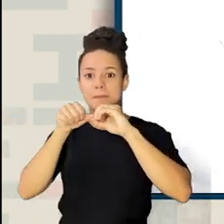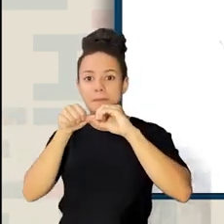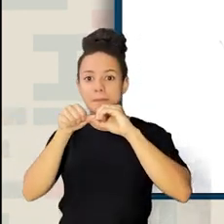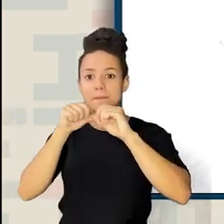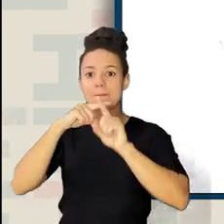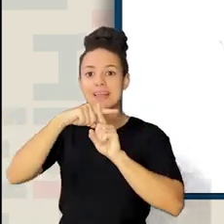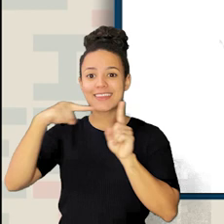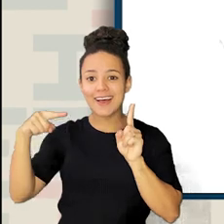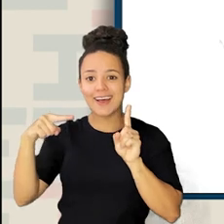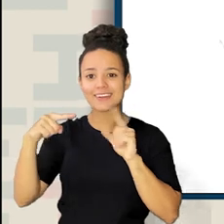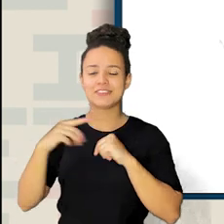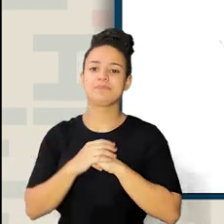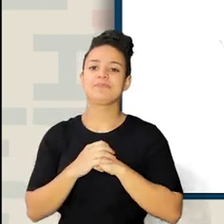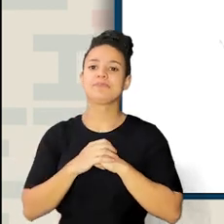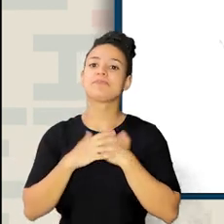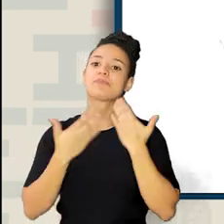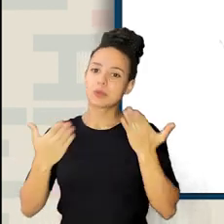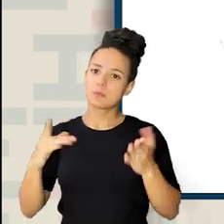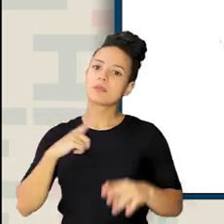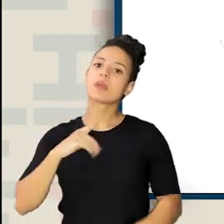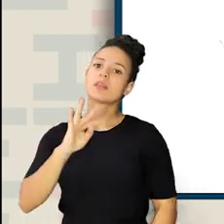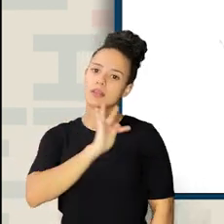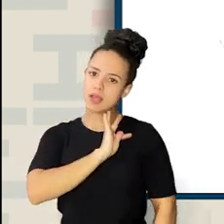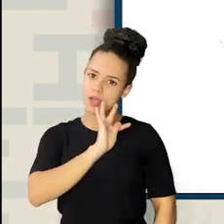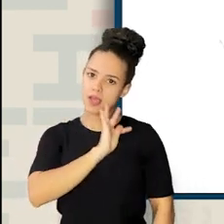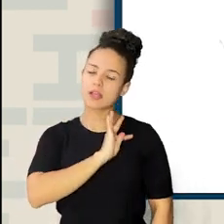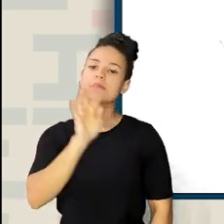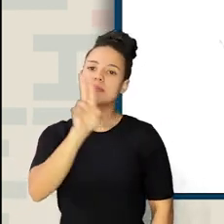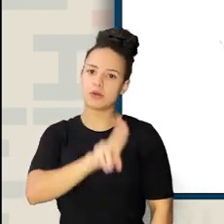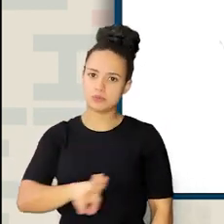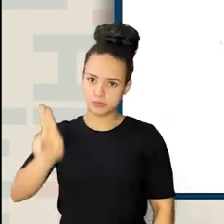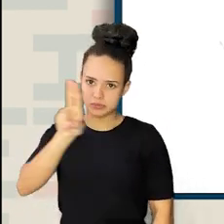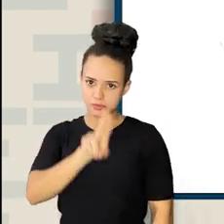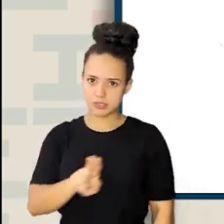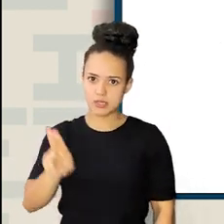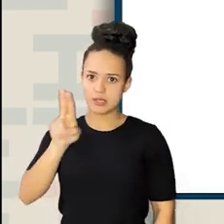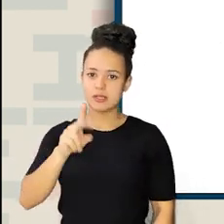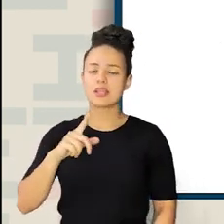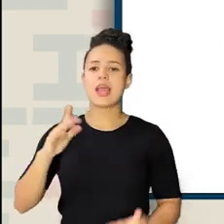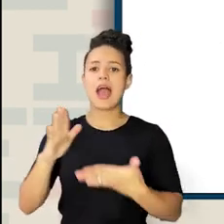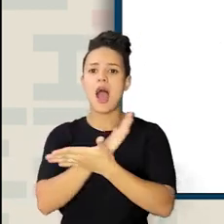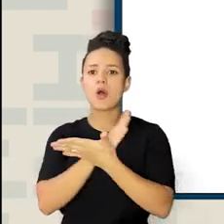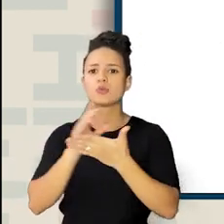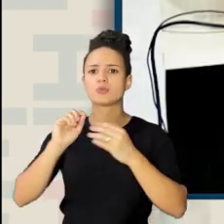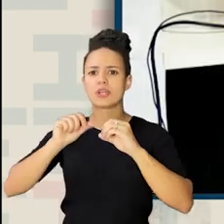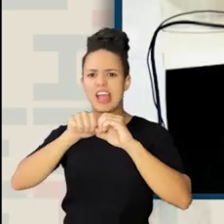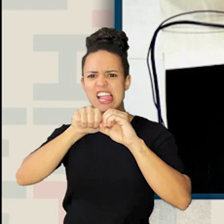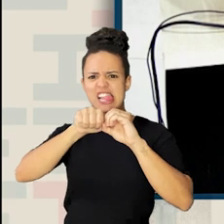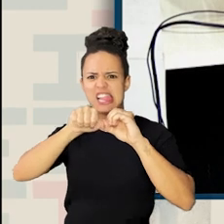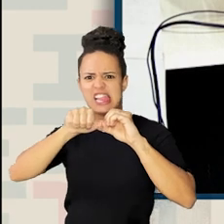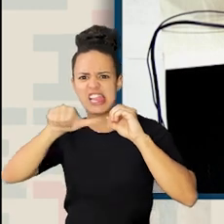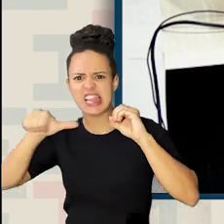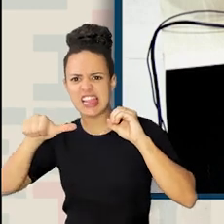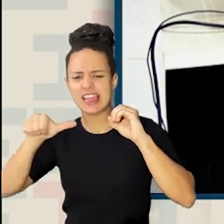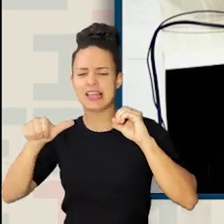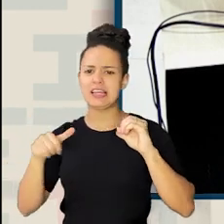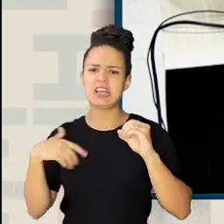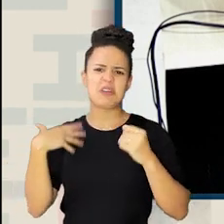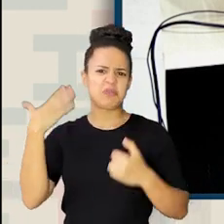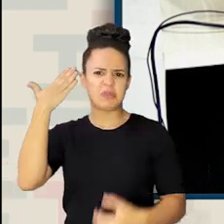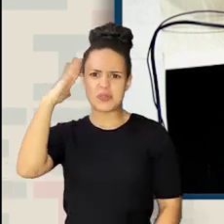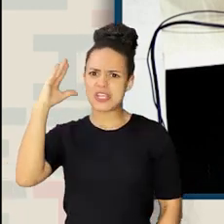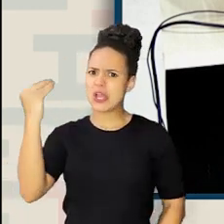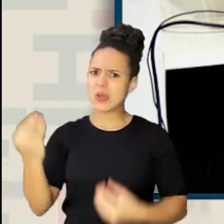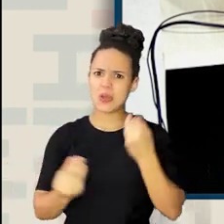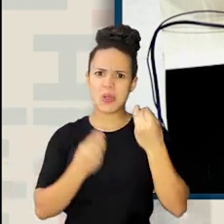né? Existe uma técnica para fazer isso, né? Tem gente que arrasta, tem gente que até, eu não sei nem